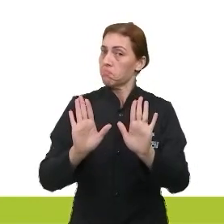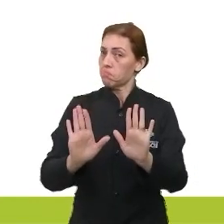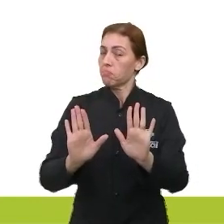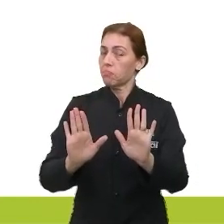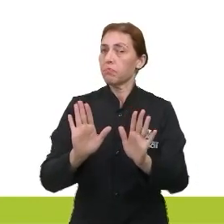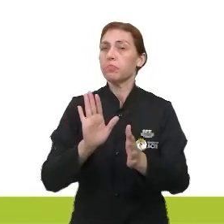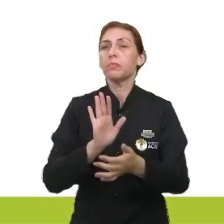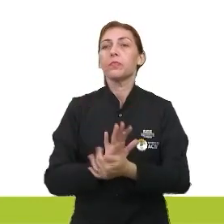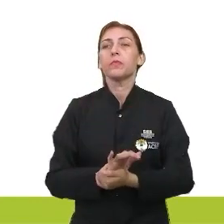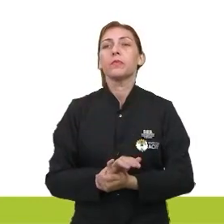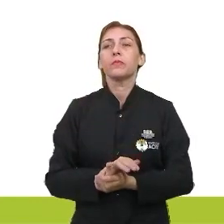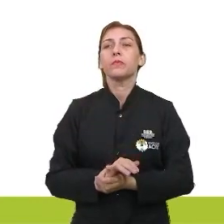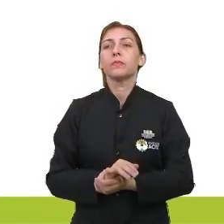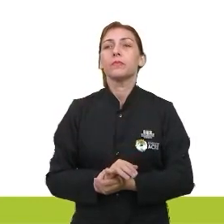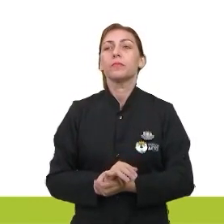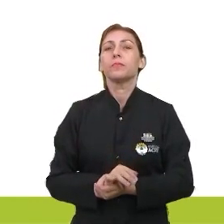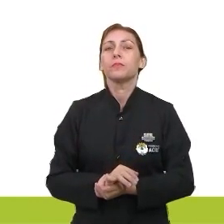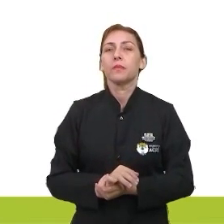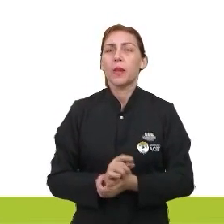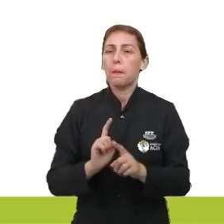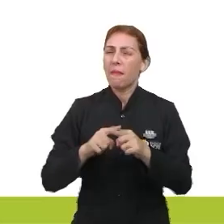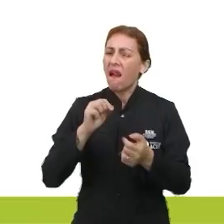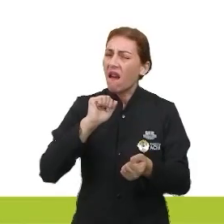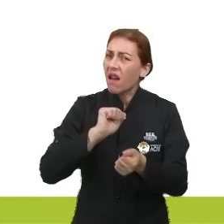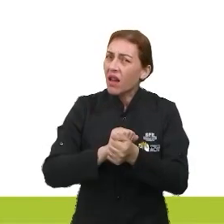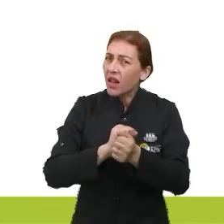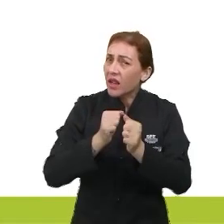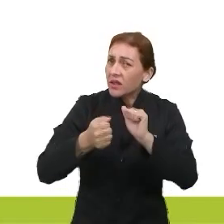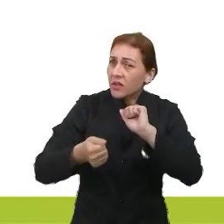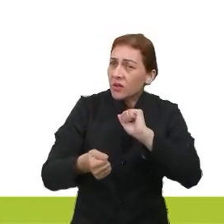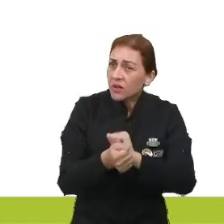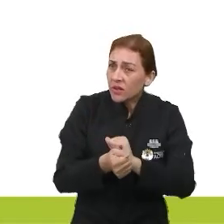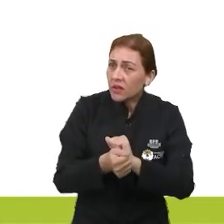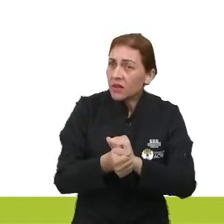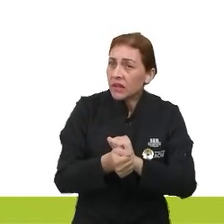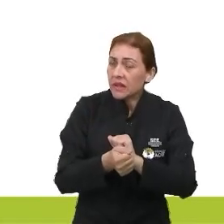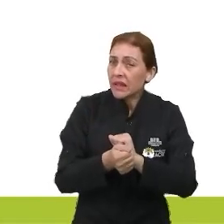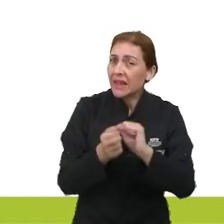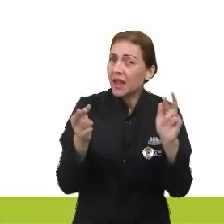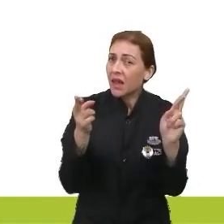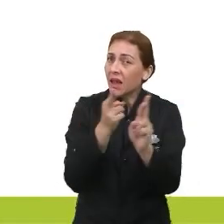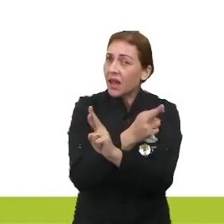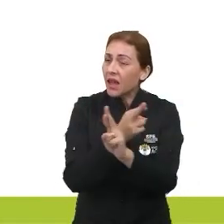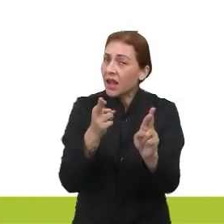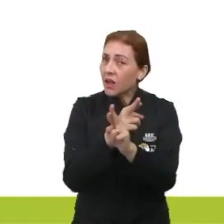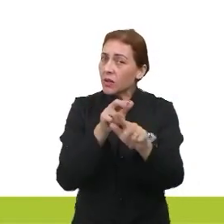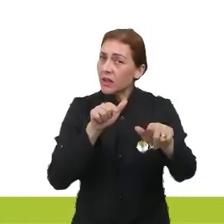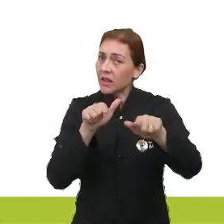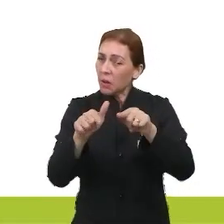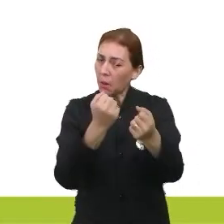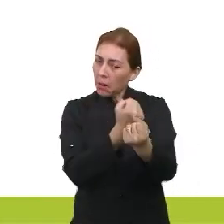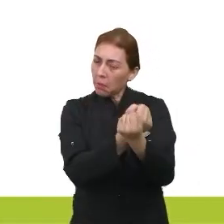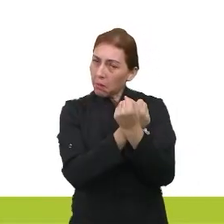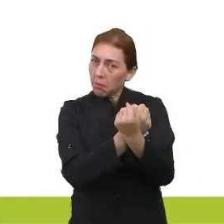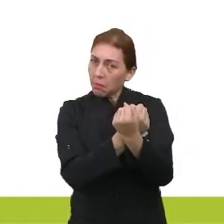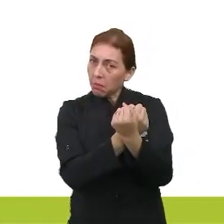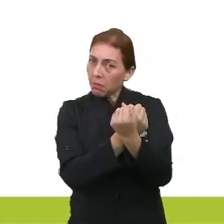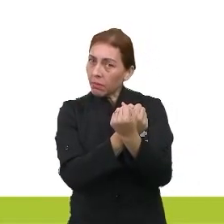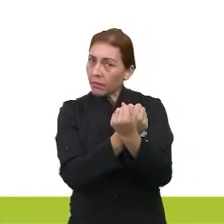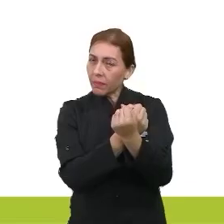Revolução Industrial desenvolveu a produção urbana. Está certíssimo. Só que olha o restante da